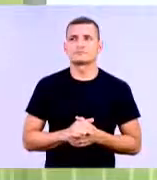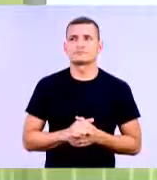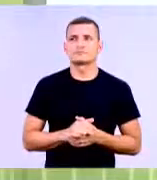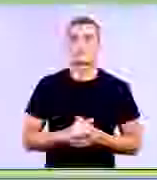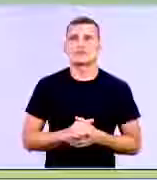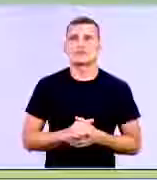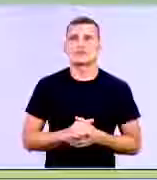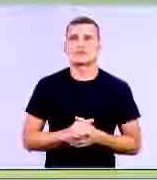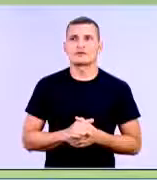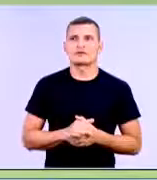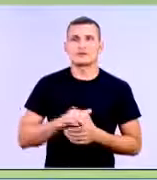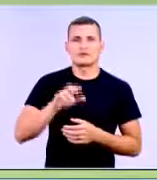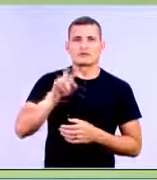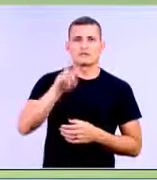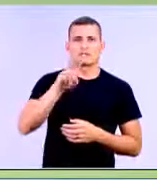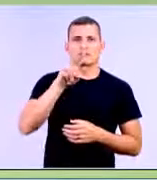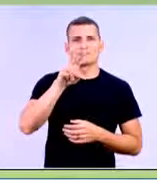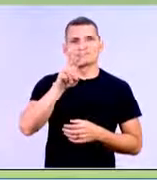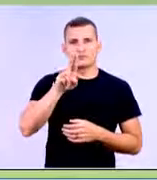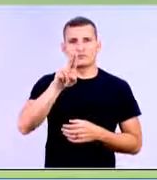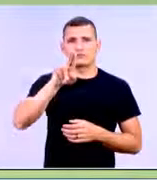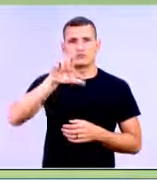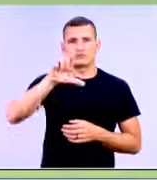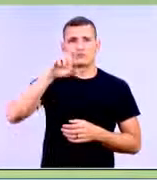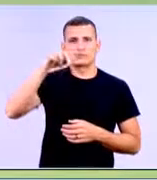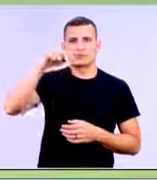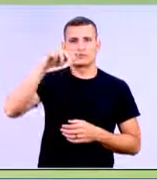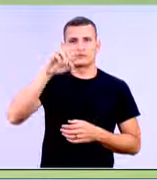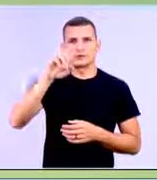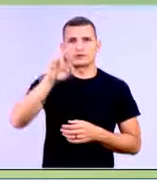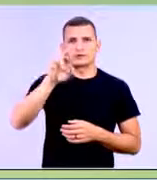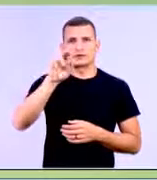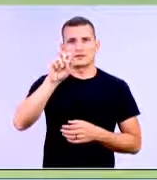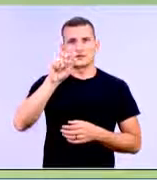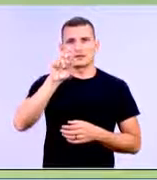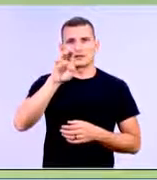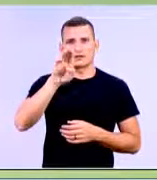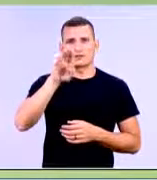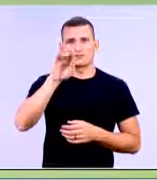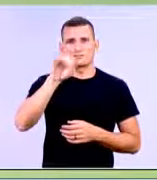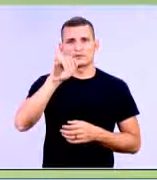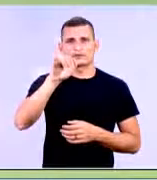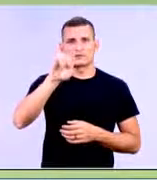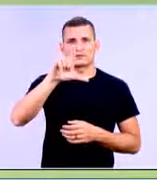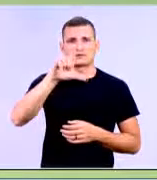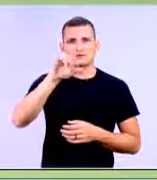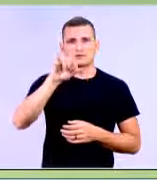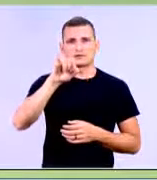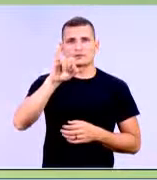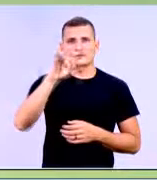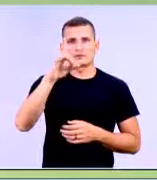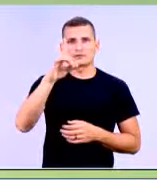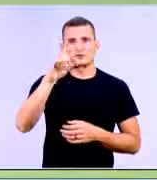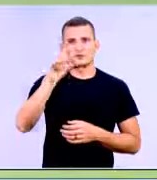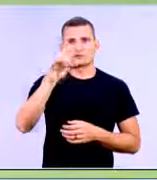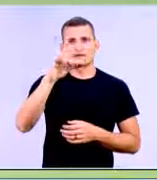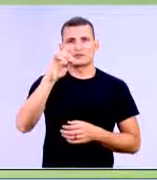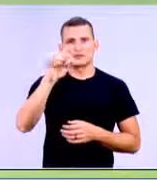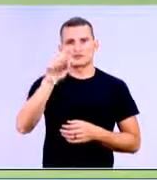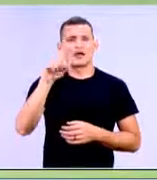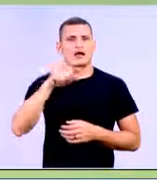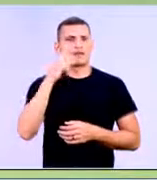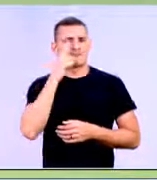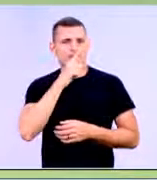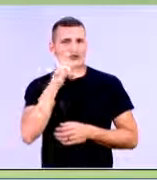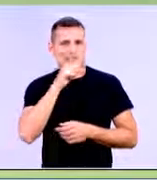frente. Vulnerabilidades são as falhas que um sistema possui. Todo sistema possui falha.